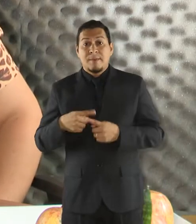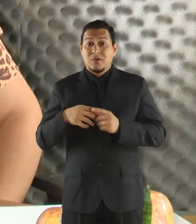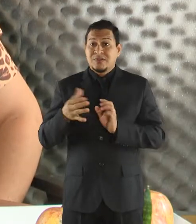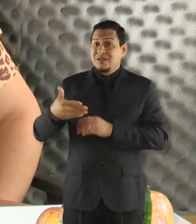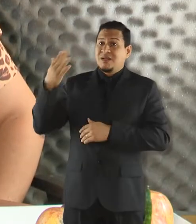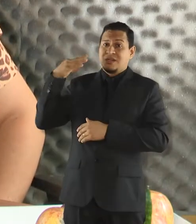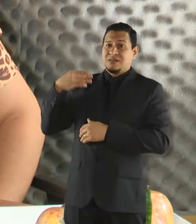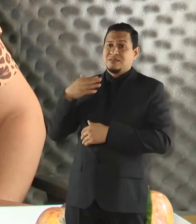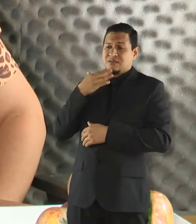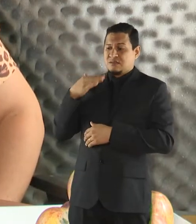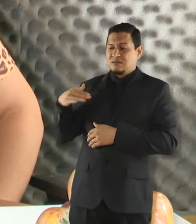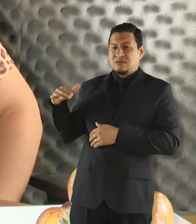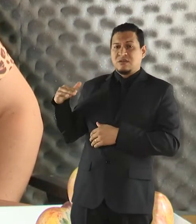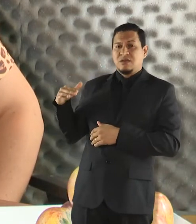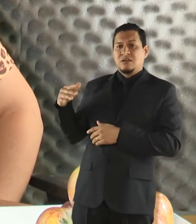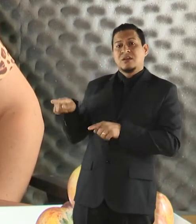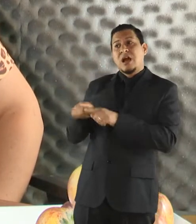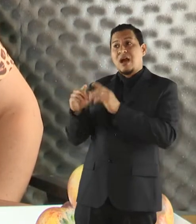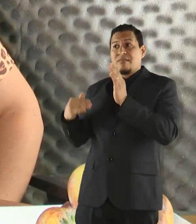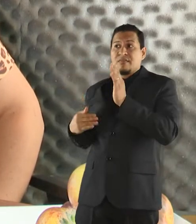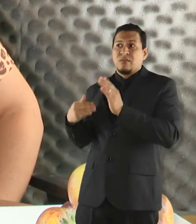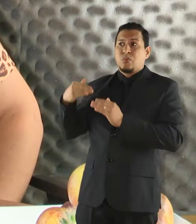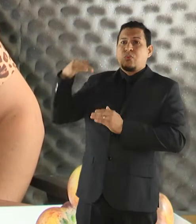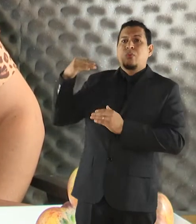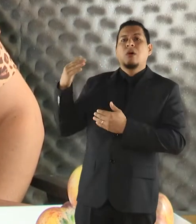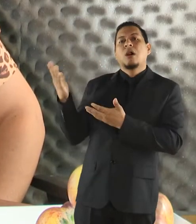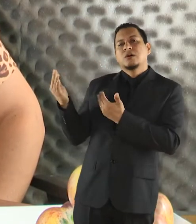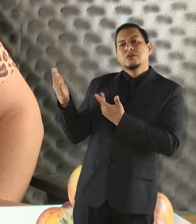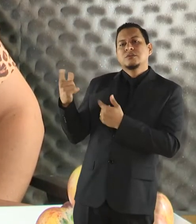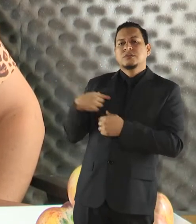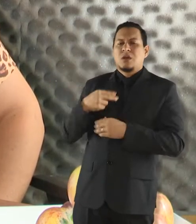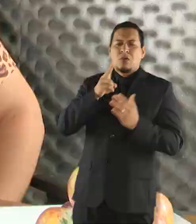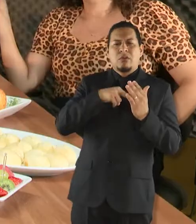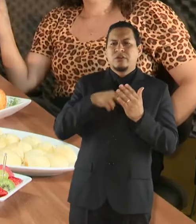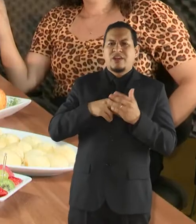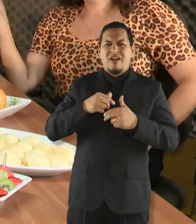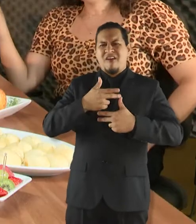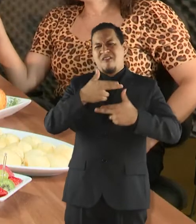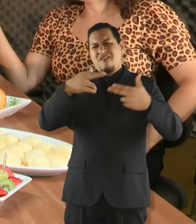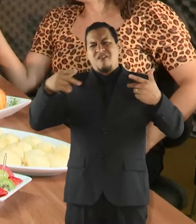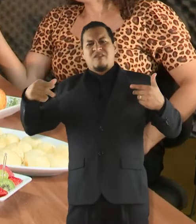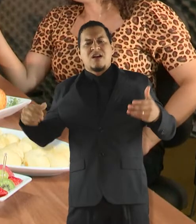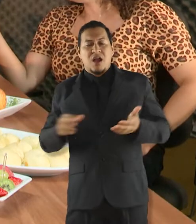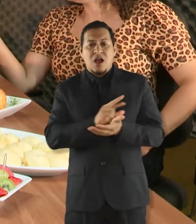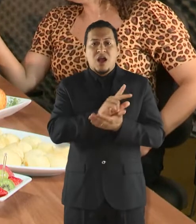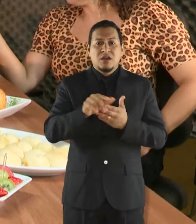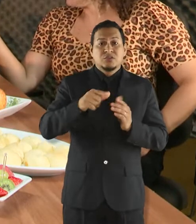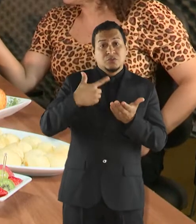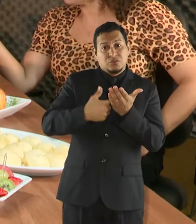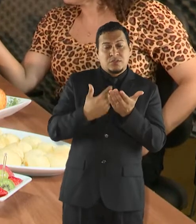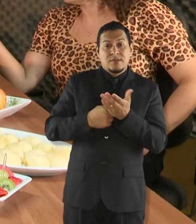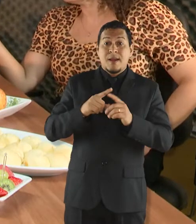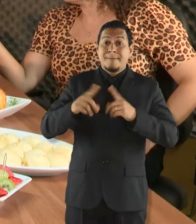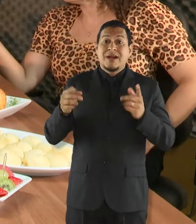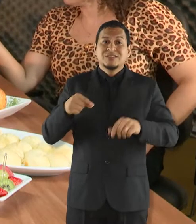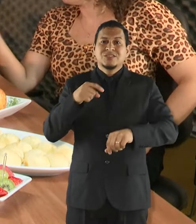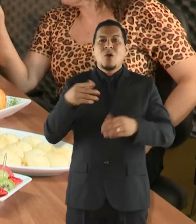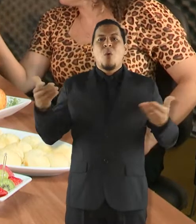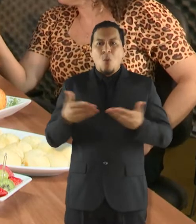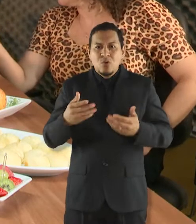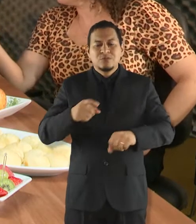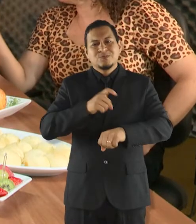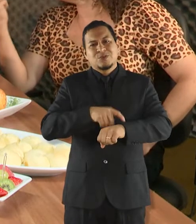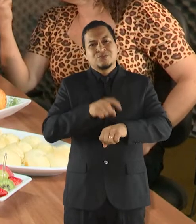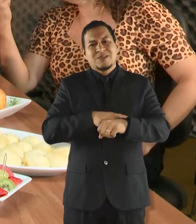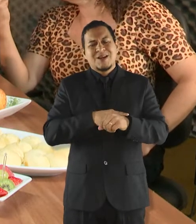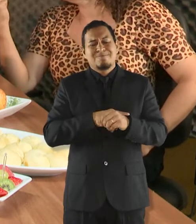quando eu era adolescente. Eu tinha o dia todo para mim, né? Fazia muita coisa em casa. E hoje o meu tempo ele é regrado, né? Então